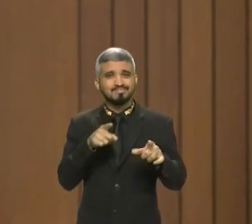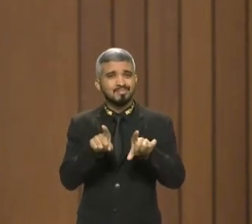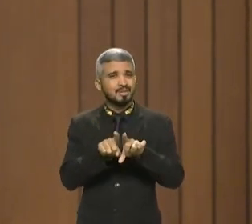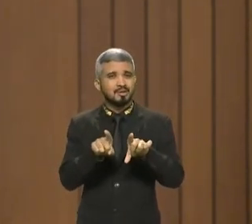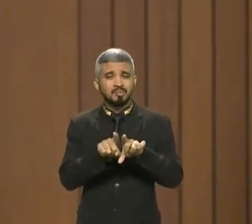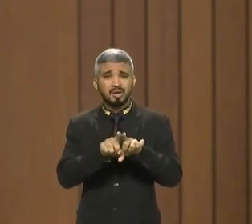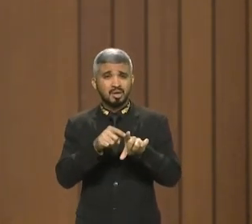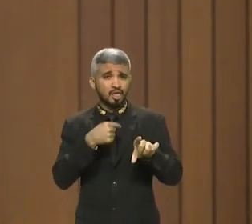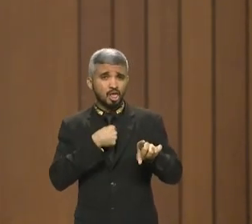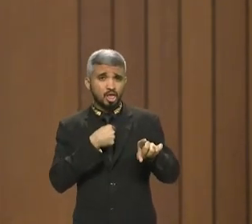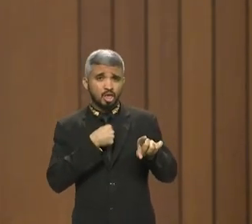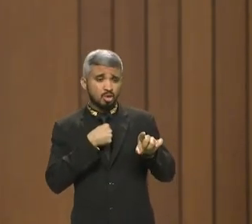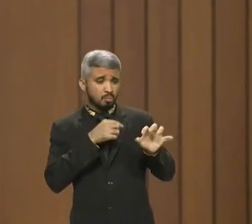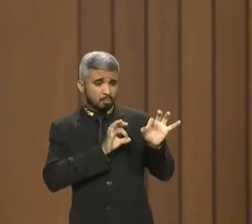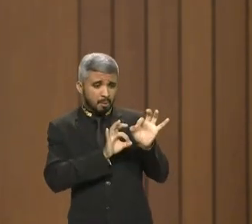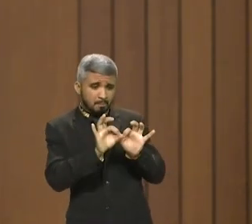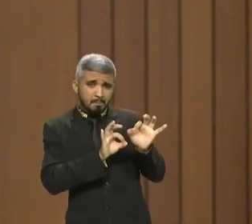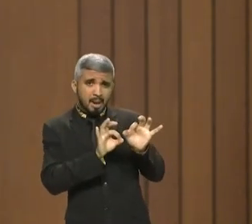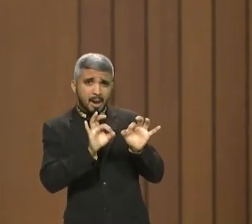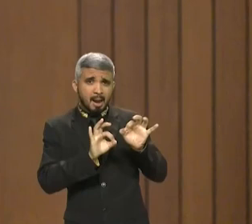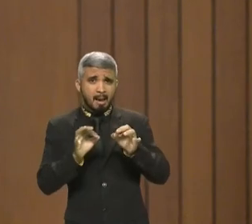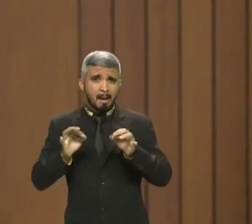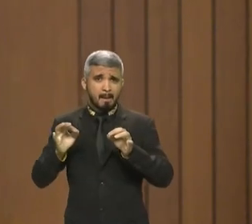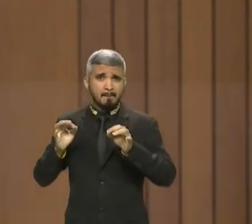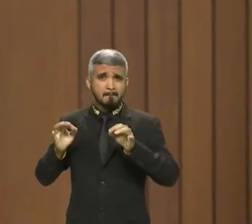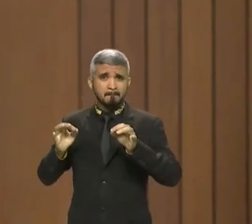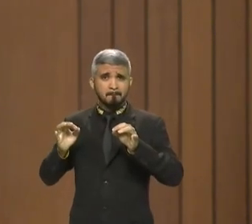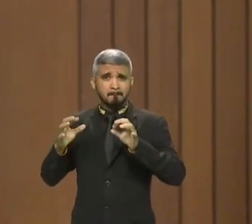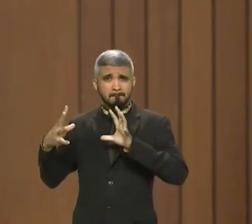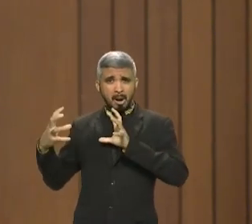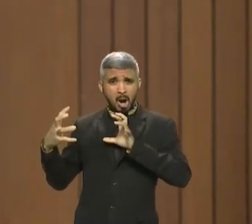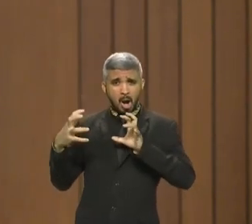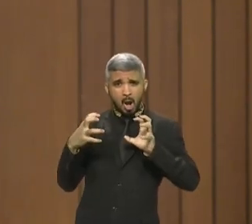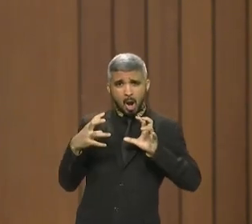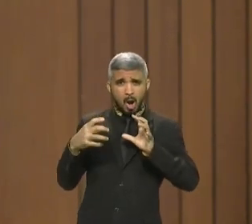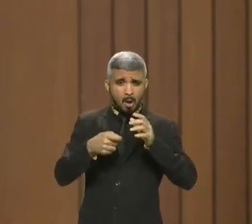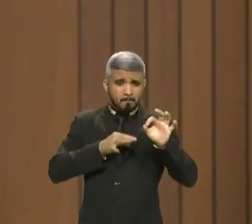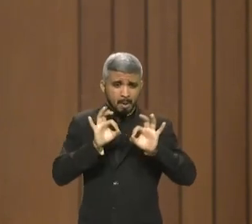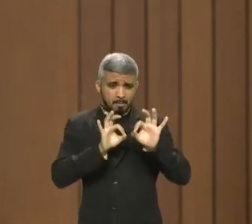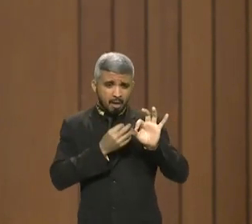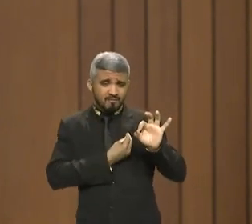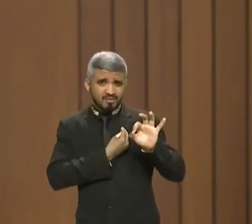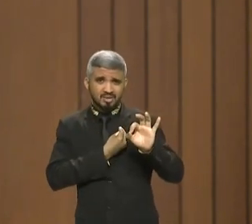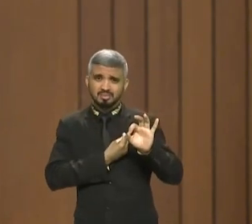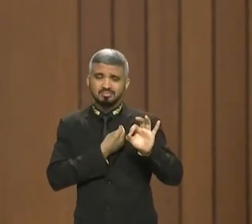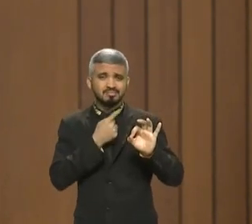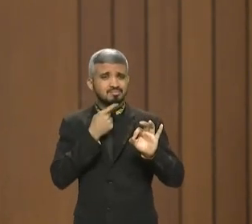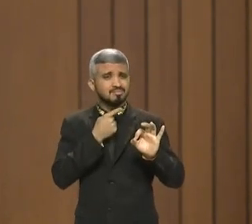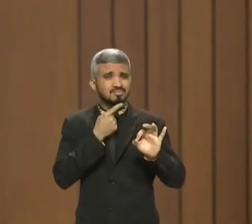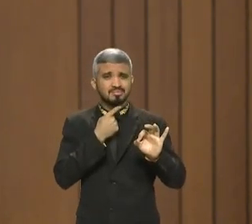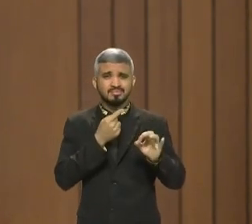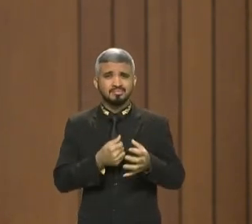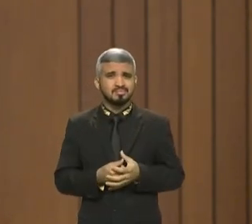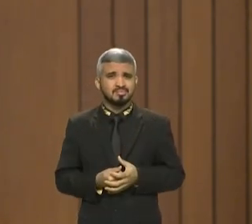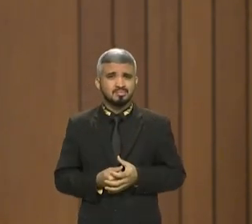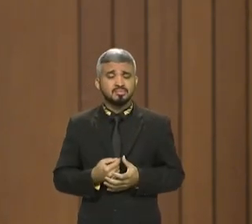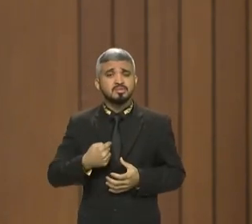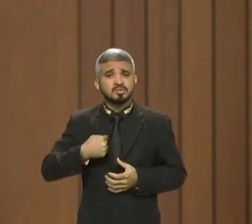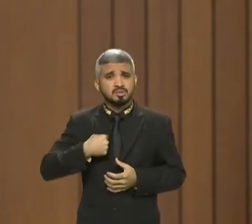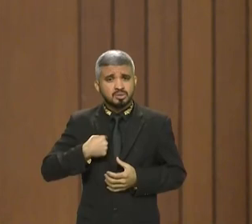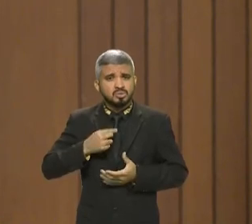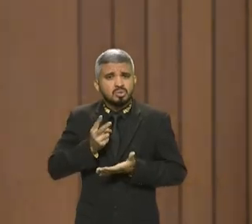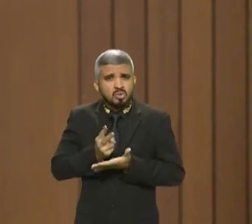passado. Tenho tentado, eu preciso continuar trabalhando. Eu acredito